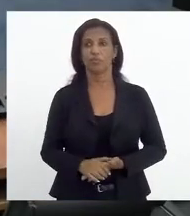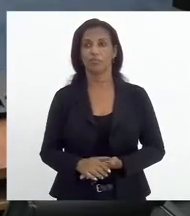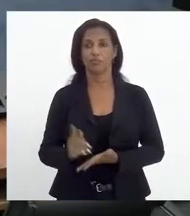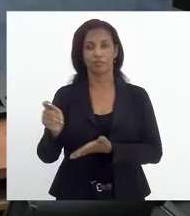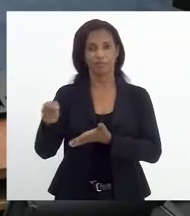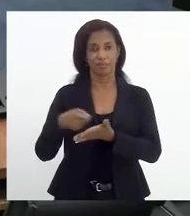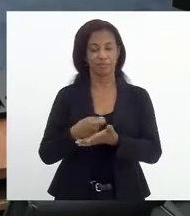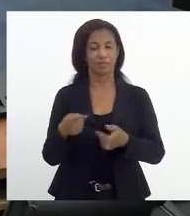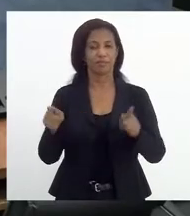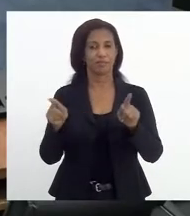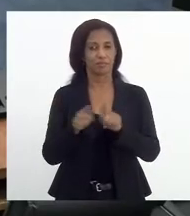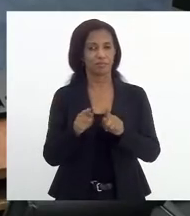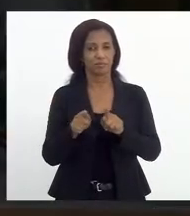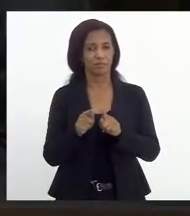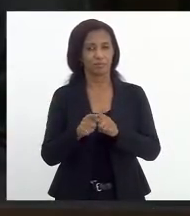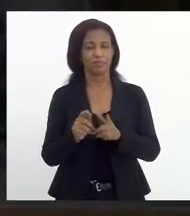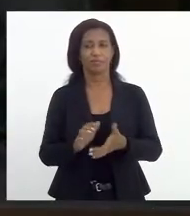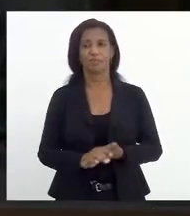Sancionamos também